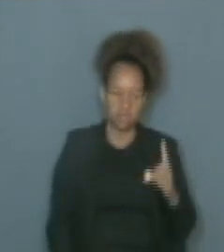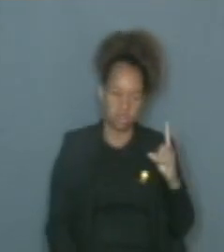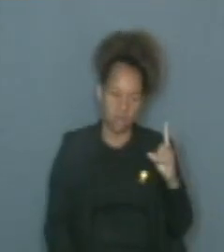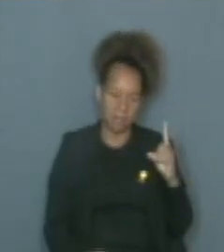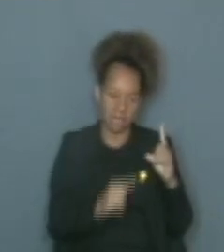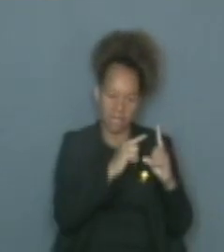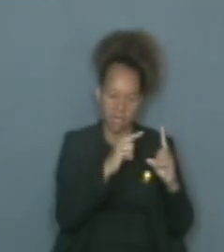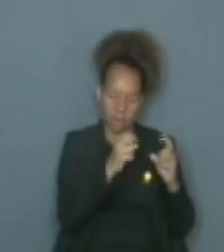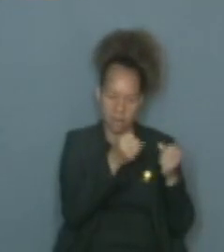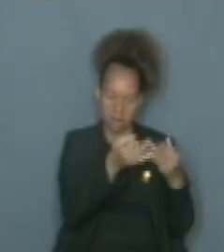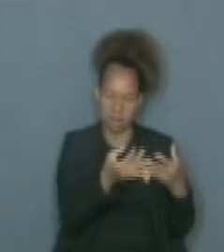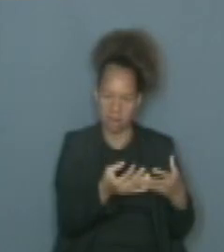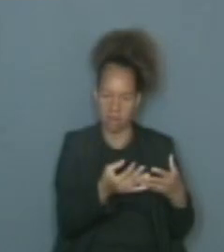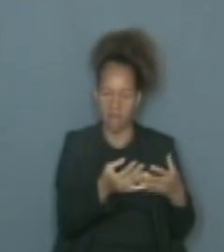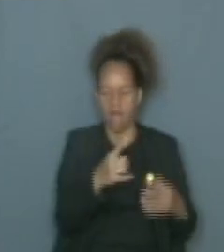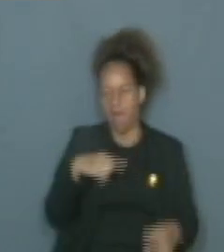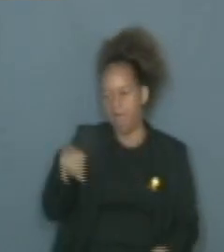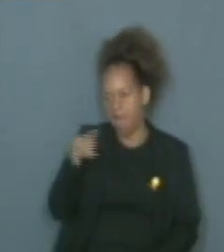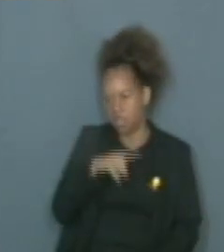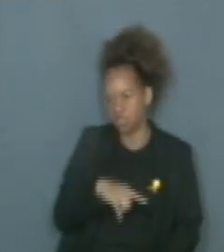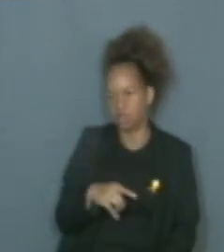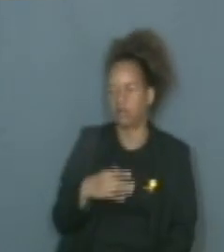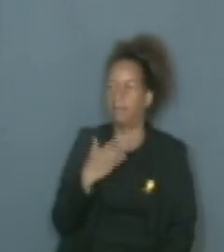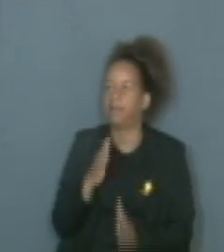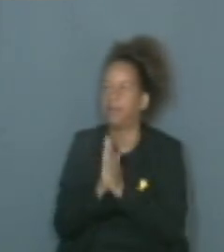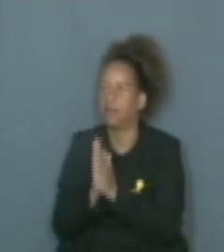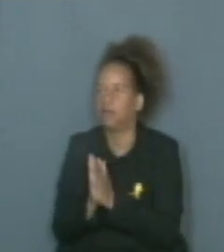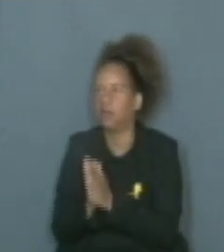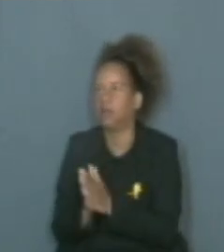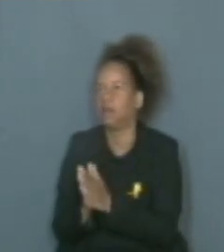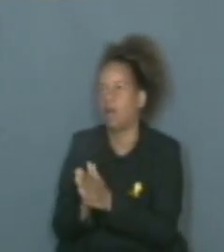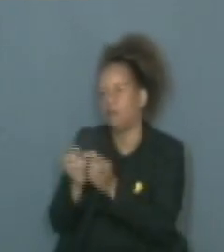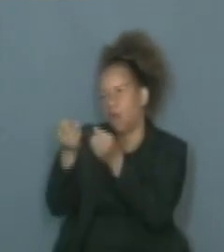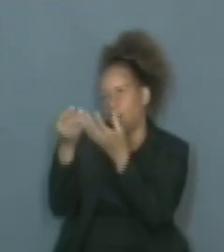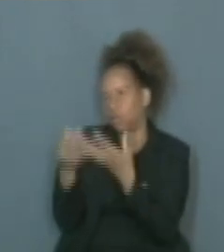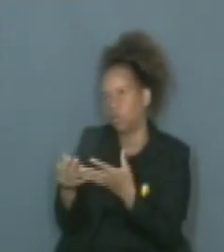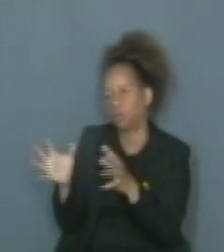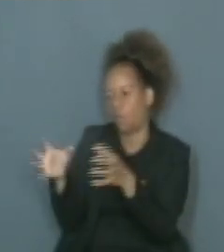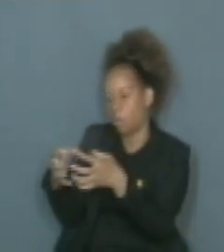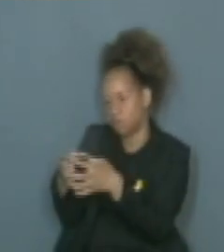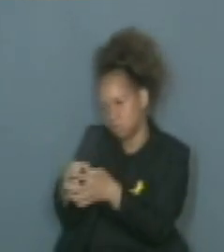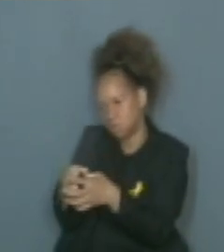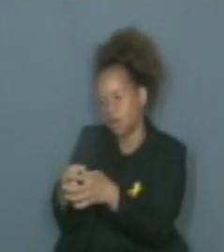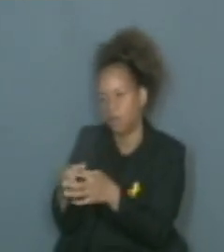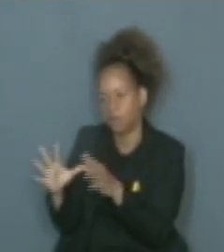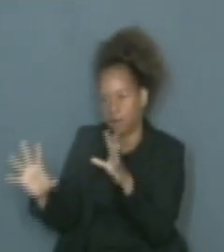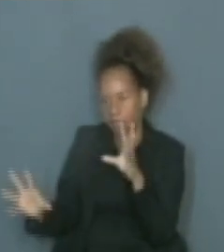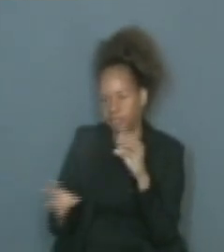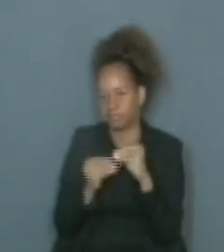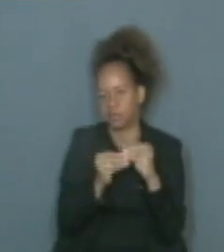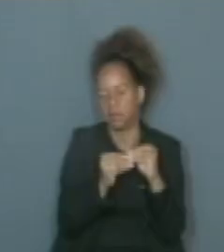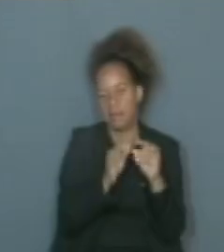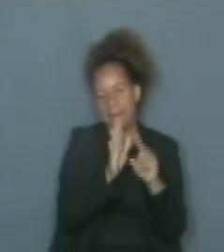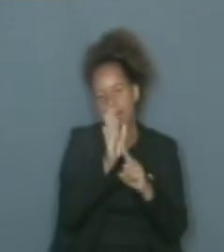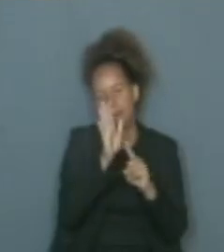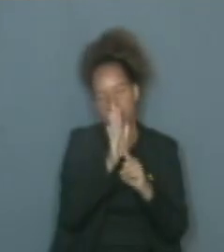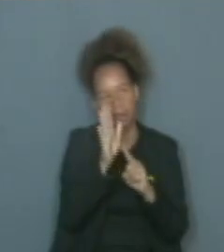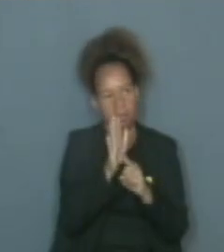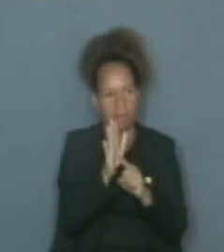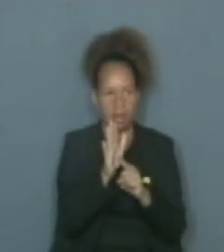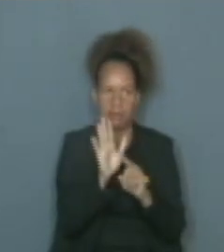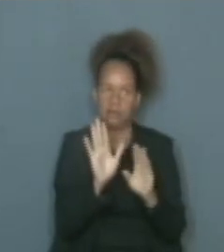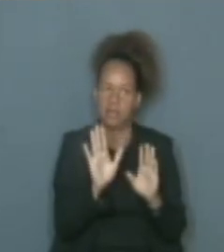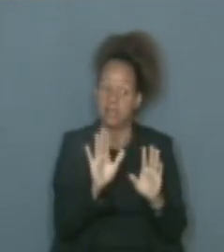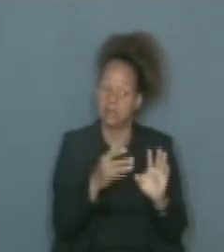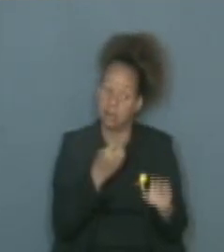de relatoria. Aí a gente tem que mendigar ao relator da comissão que adicione uma emenda. Se o cabo tiver de bom